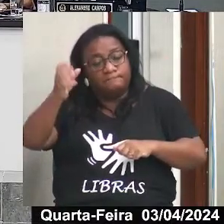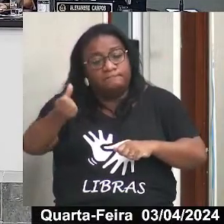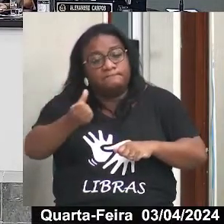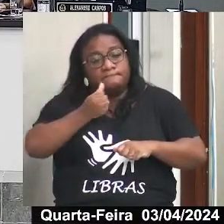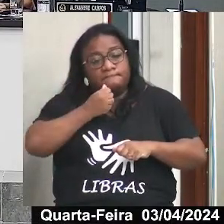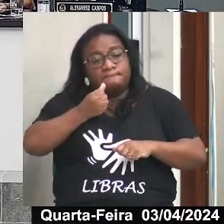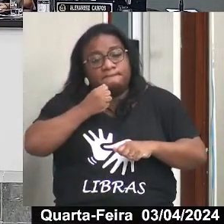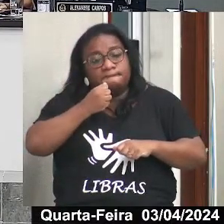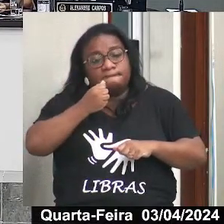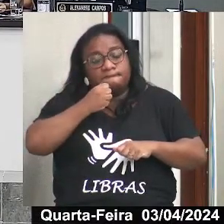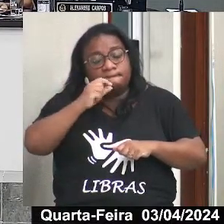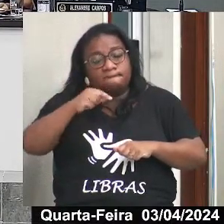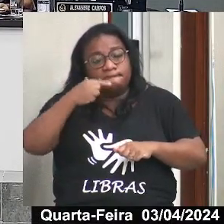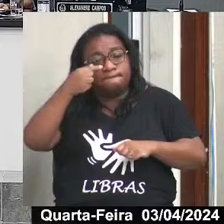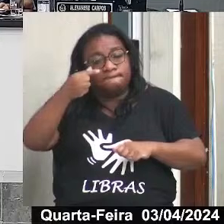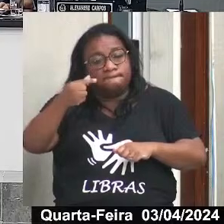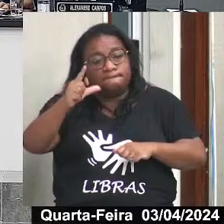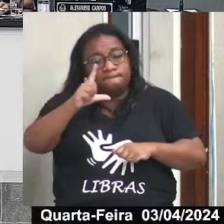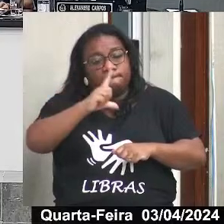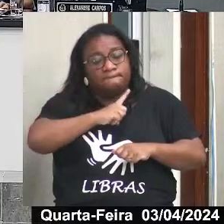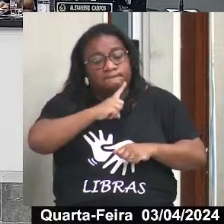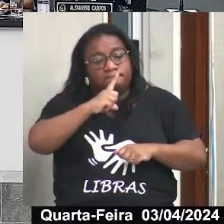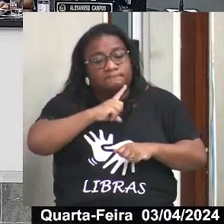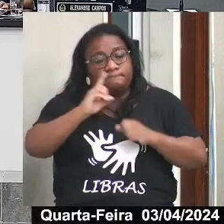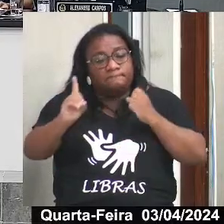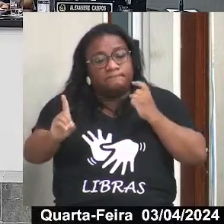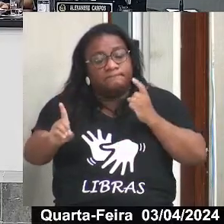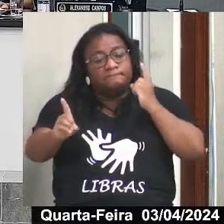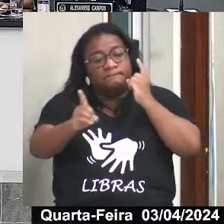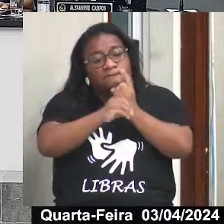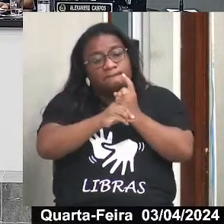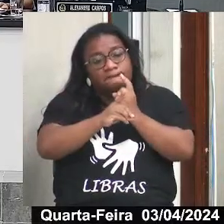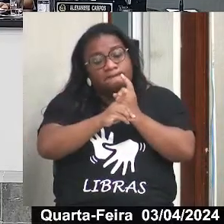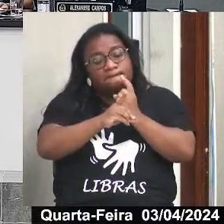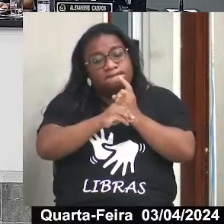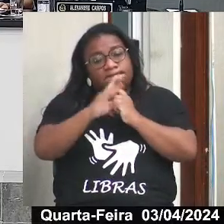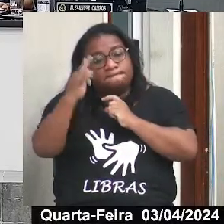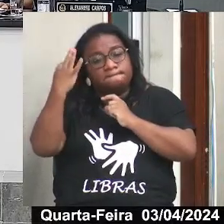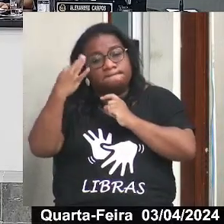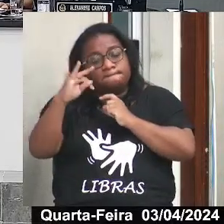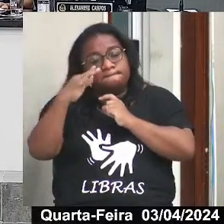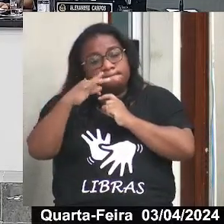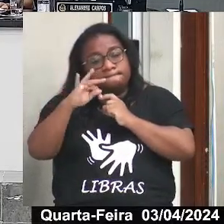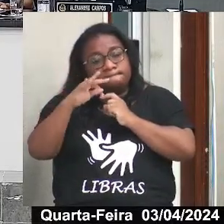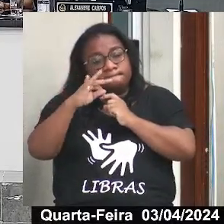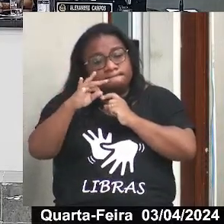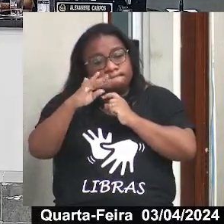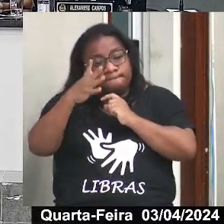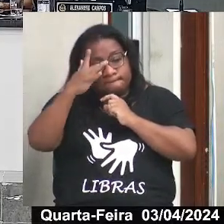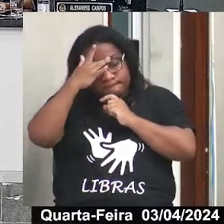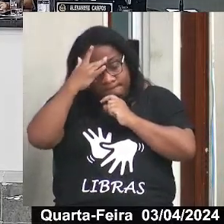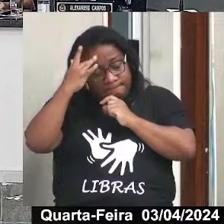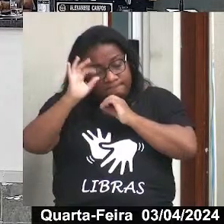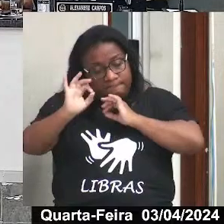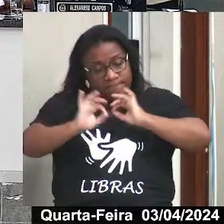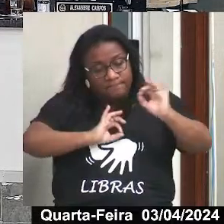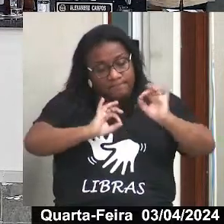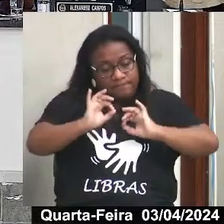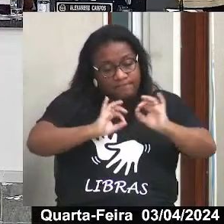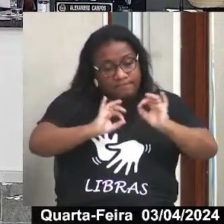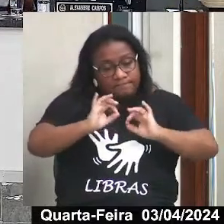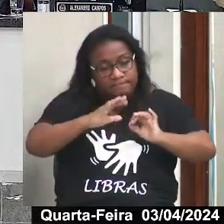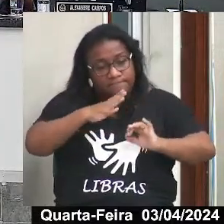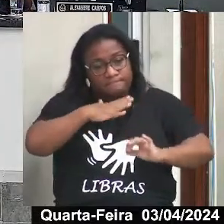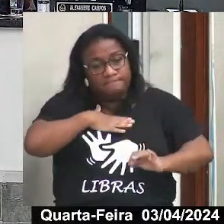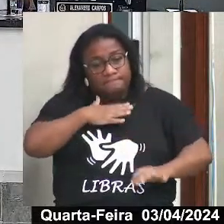5/4, sexta-feira próxima, teremos um encontro ali no Taboão da Serra, onde está sendo